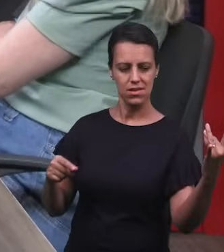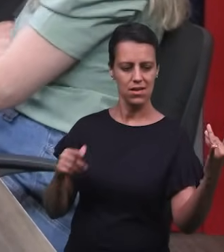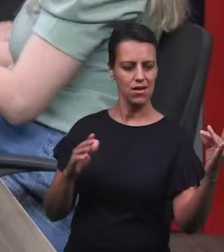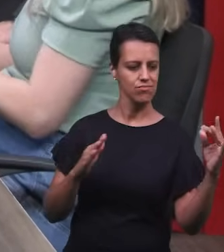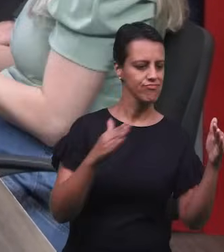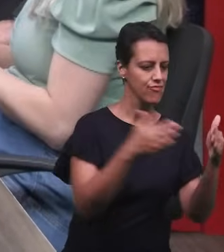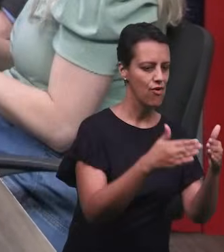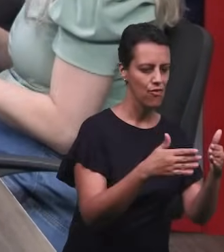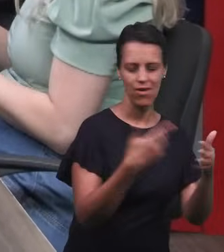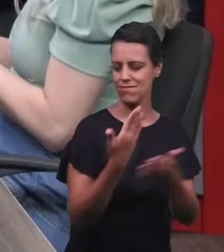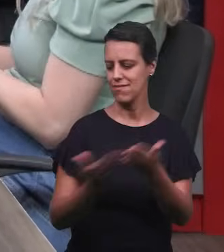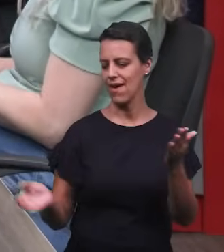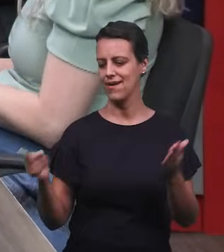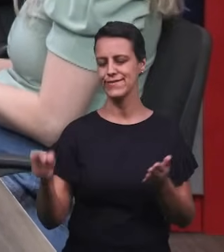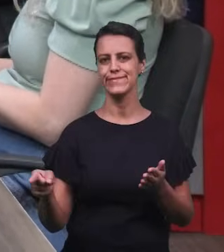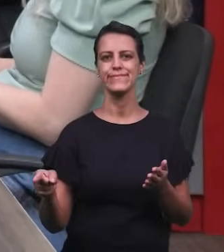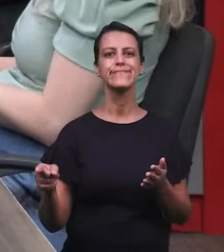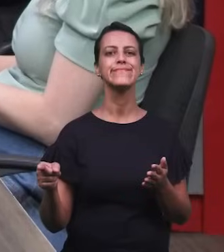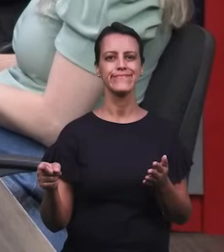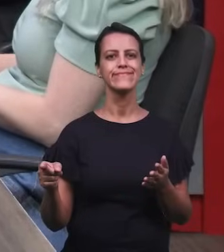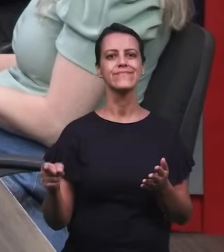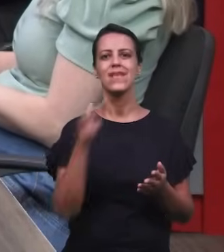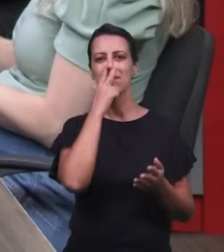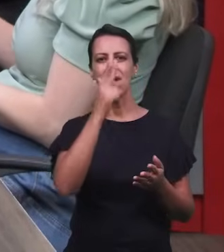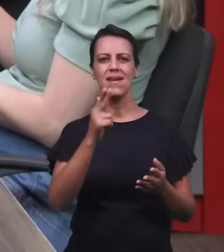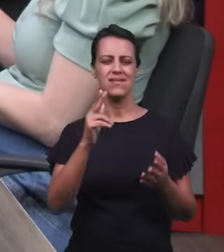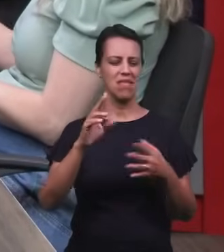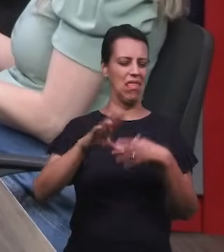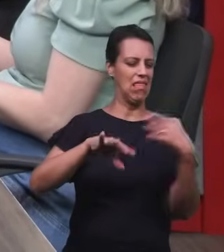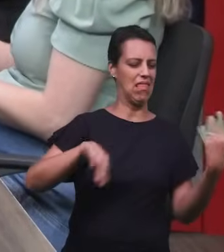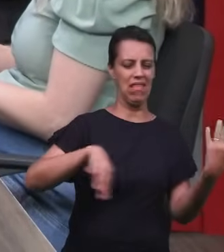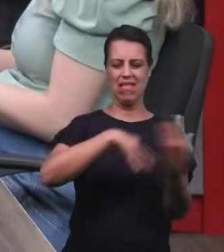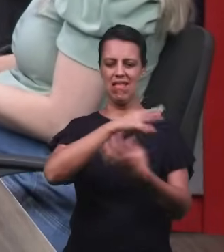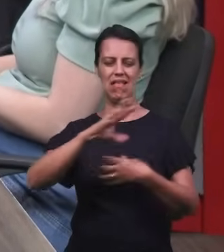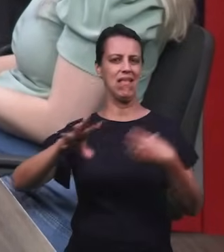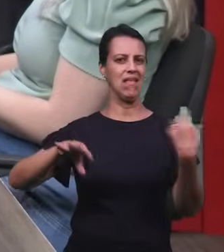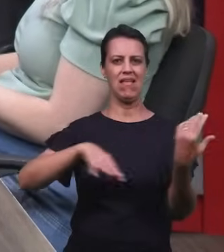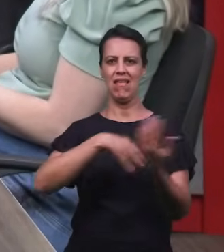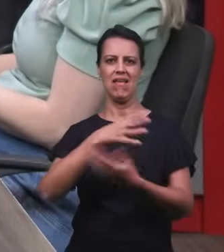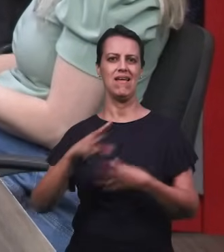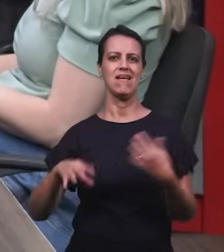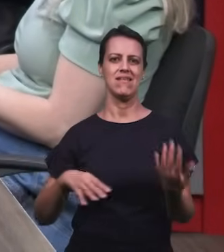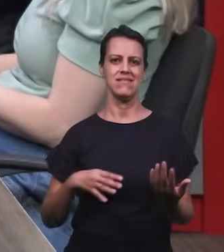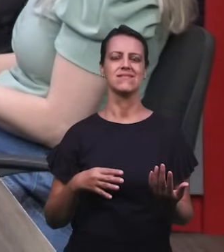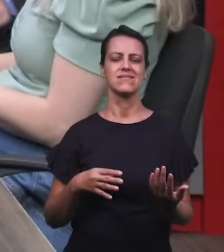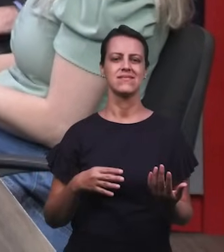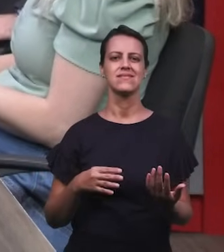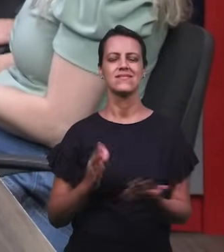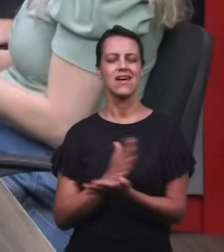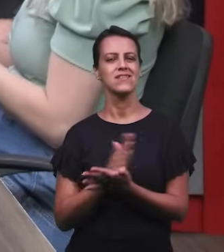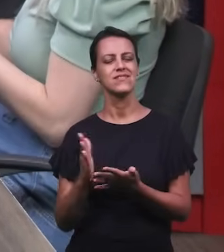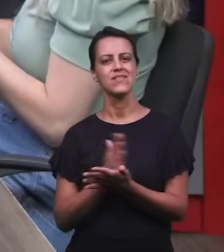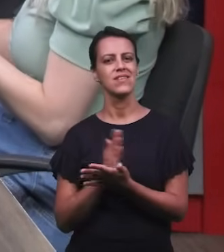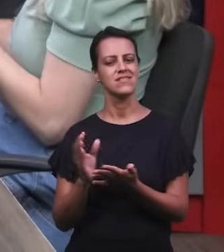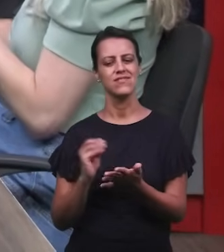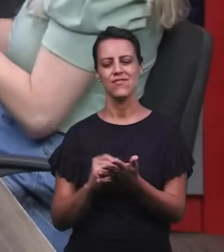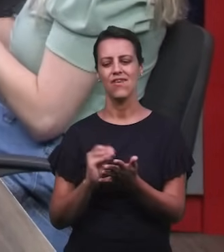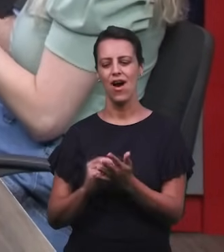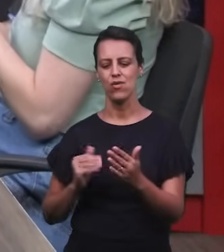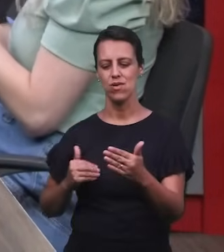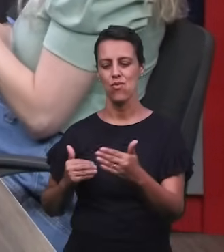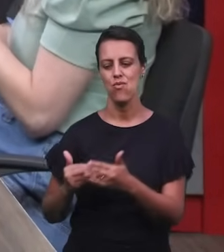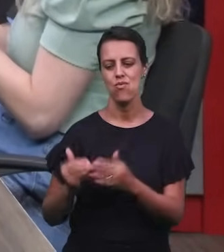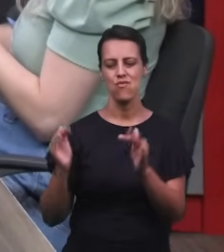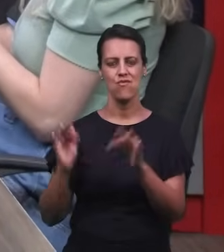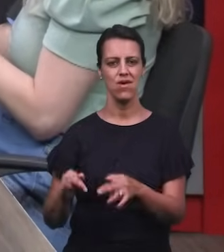grande. Então eles tendem a ser um pouco mais desorganizados e a não terminar, às vezes, alguma tarefa. Então precisa ser